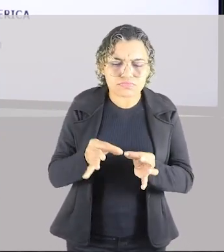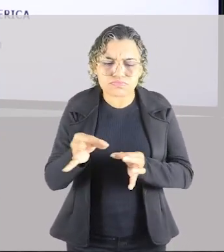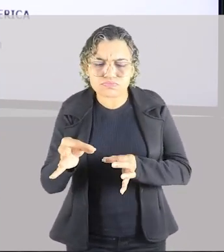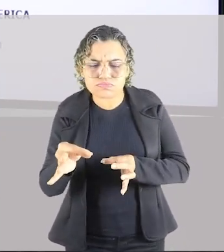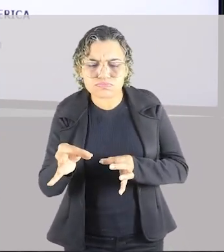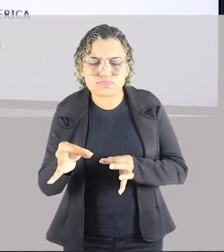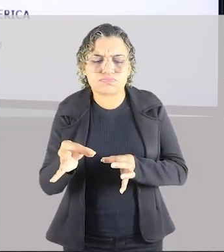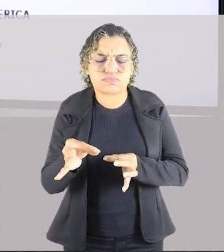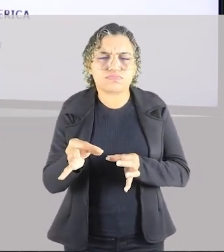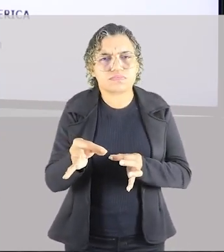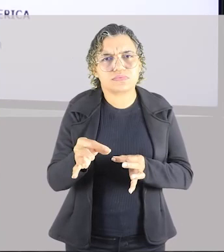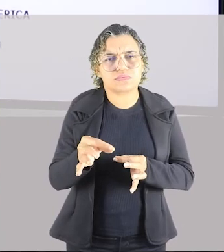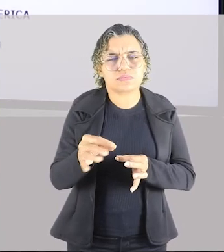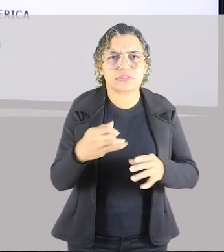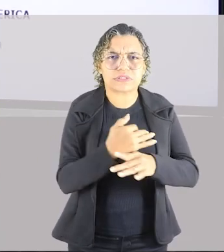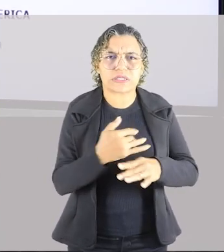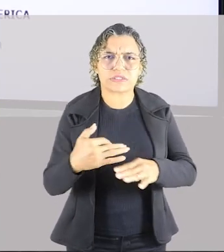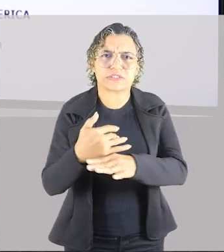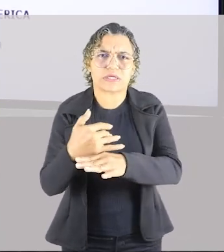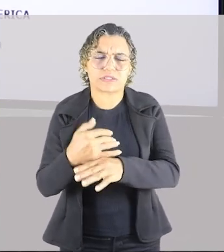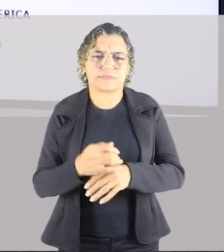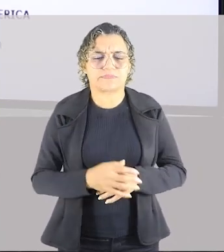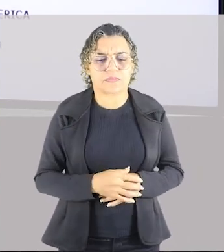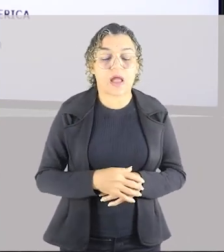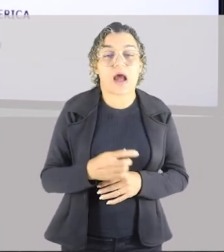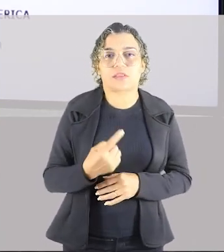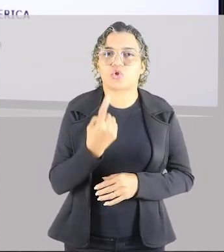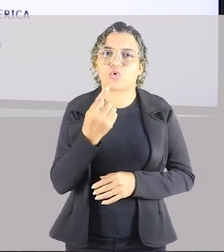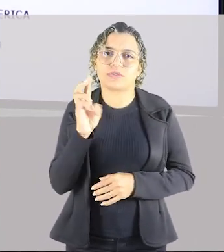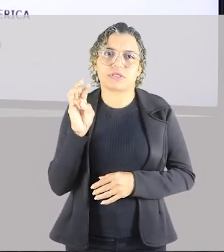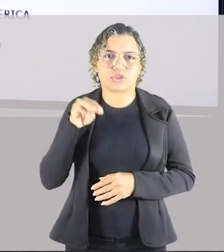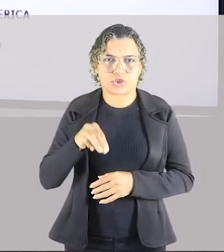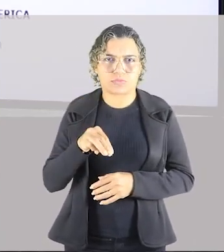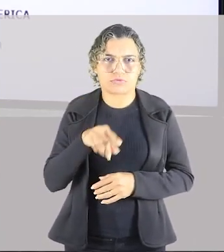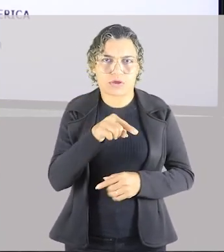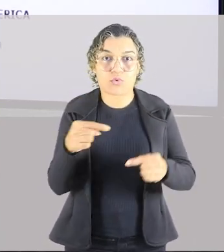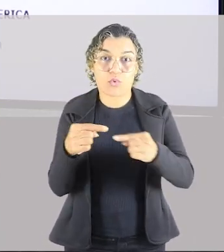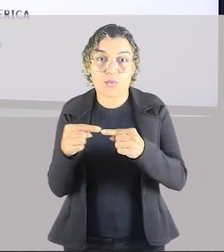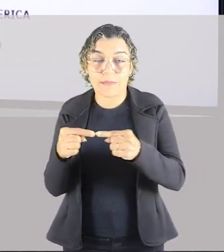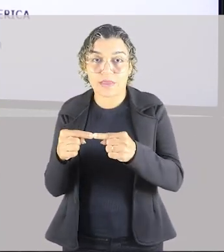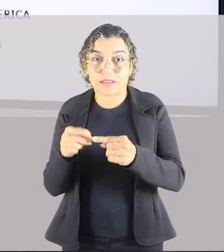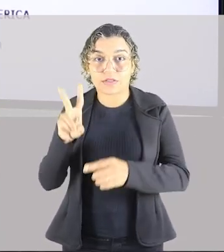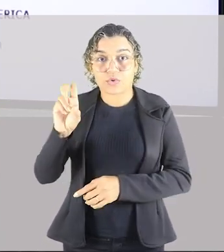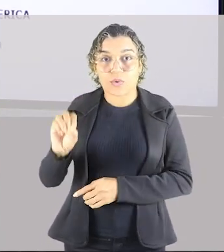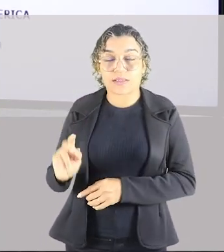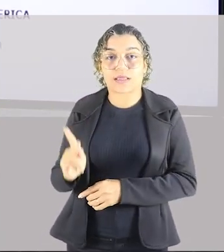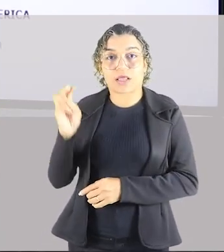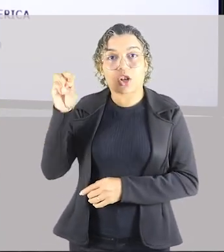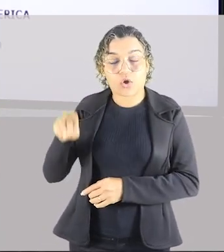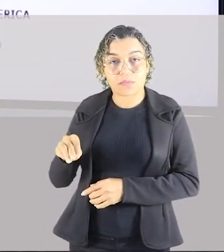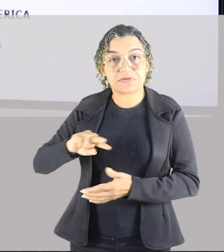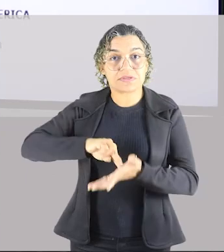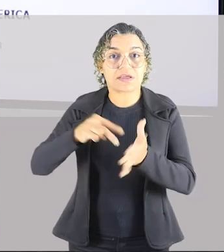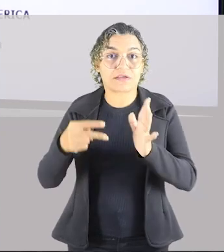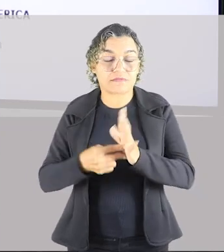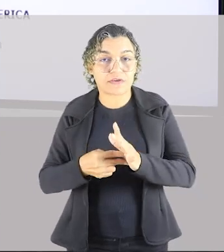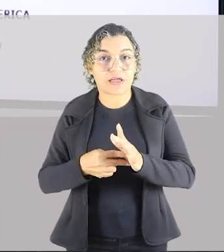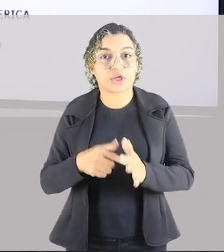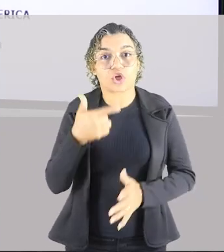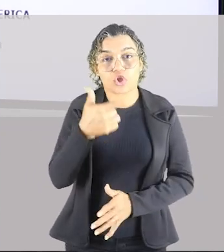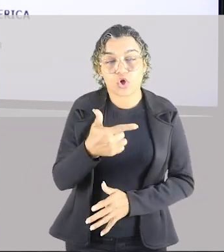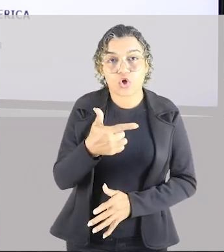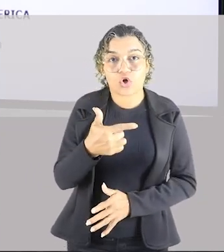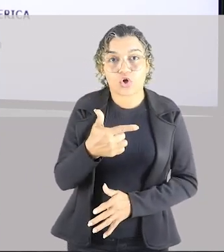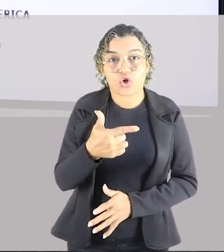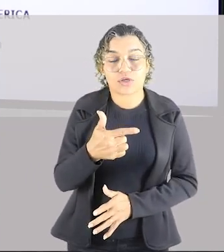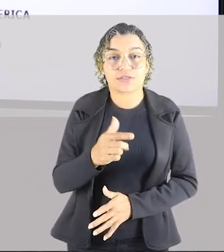distância de uma cidade para outra, deu 2 centímetros. Ora, se 1 centímetro equivale a 50 quilômetros, significa dizer que 2 centímetros